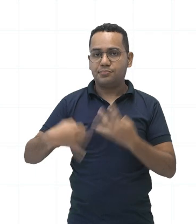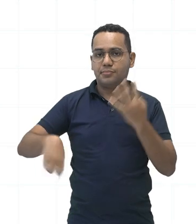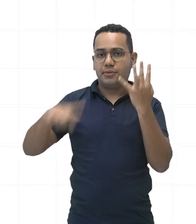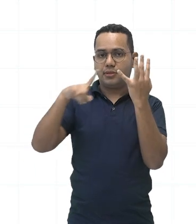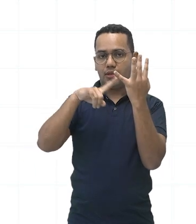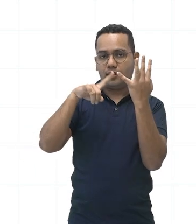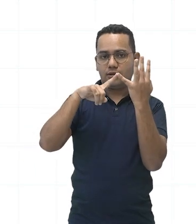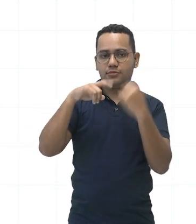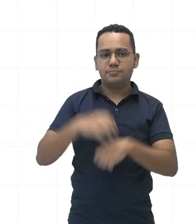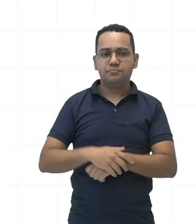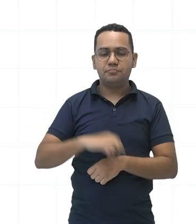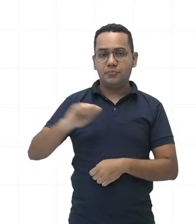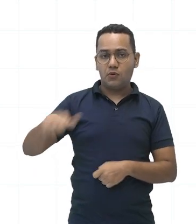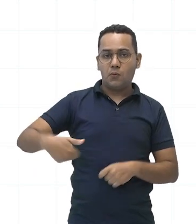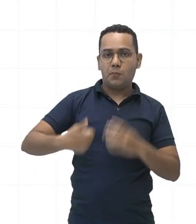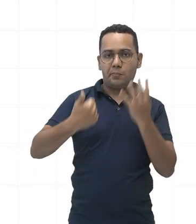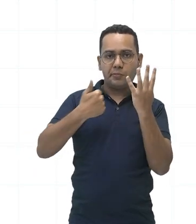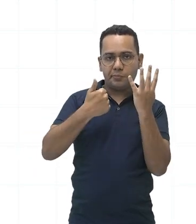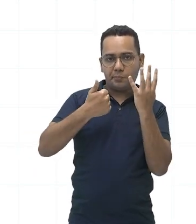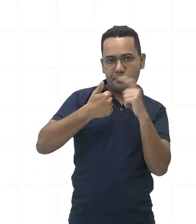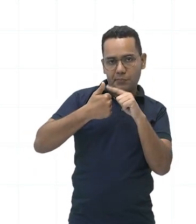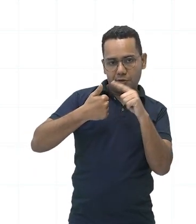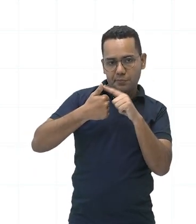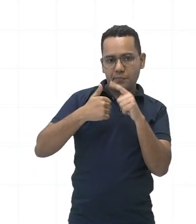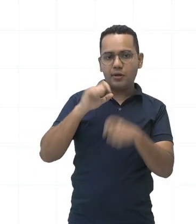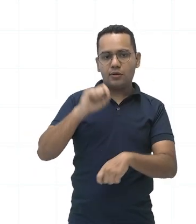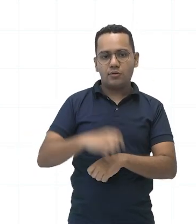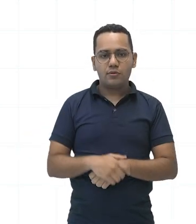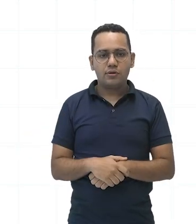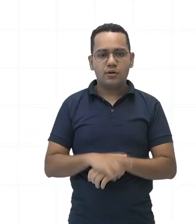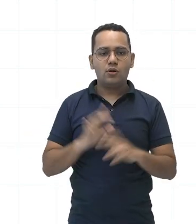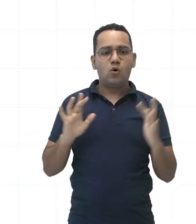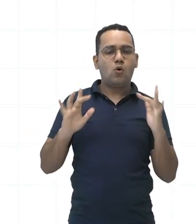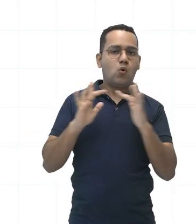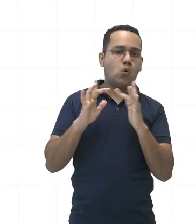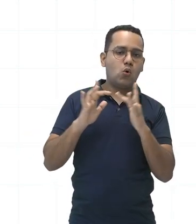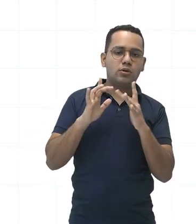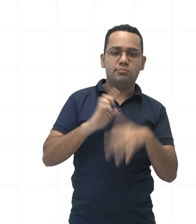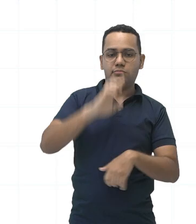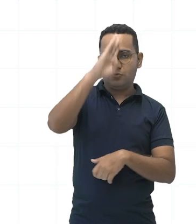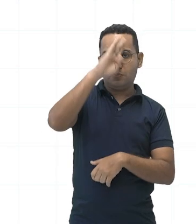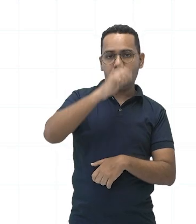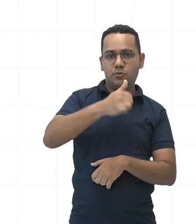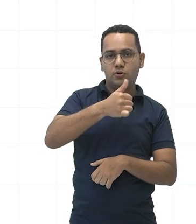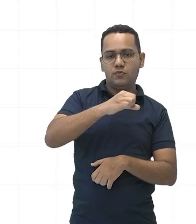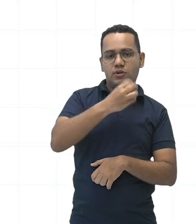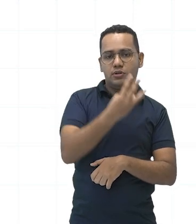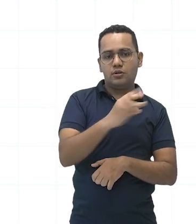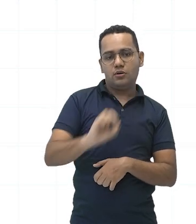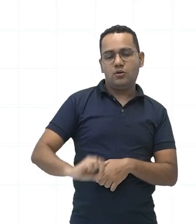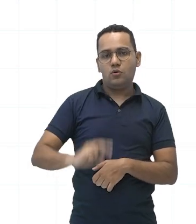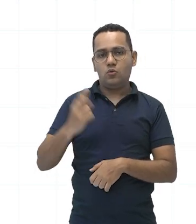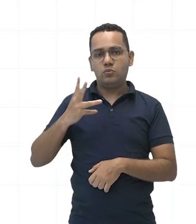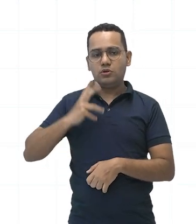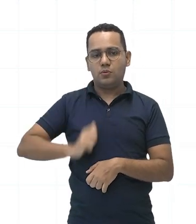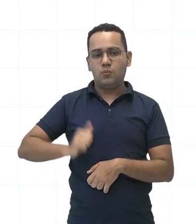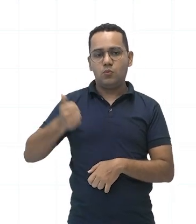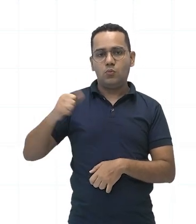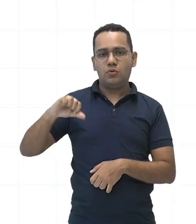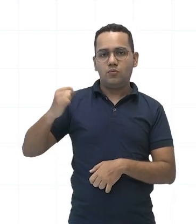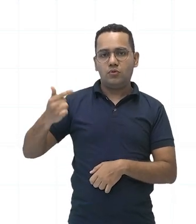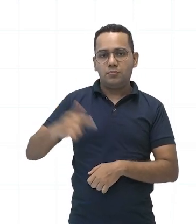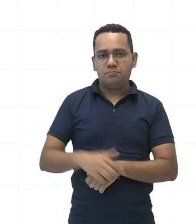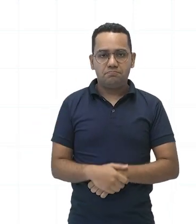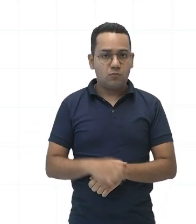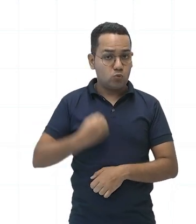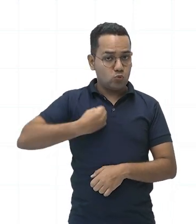quê? Contatar o Serviço de Atendimento Emergencial do Corpo de Bombeiros 193 ou SAMU